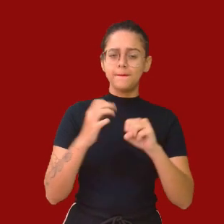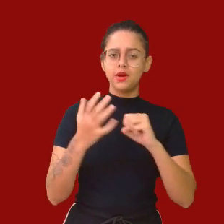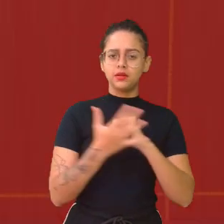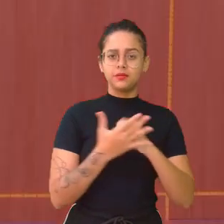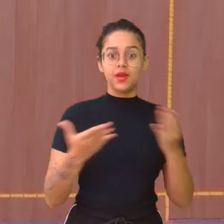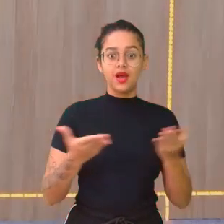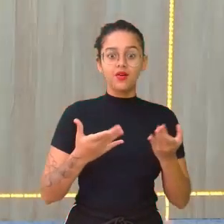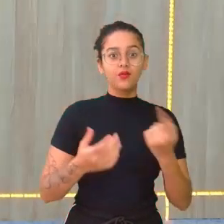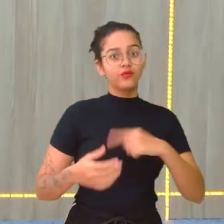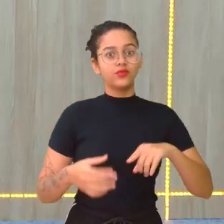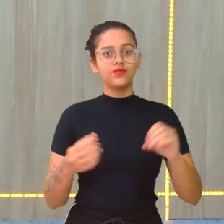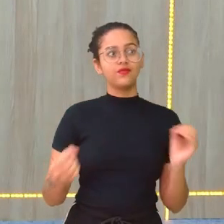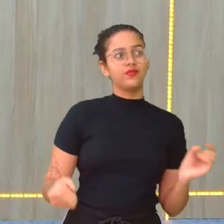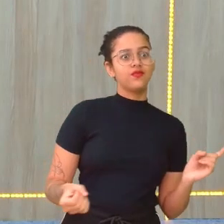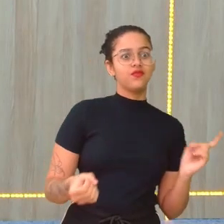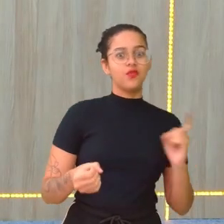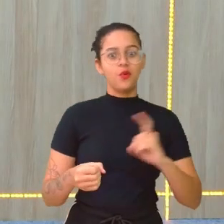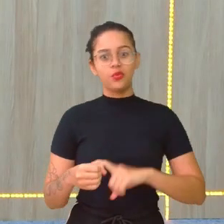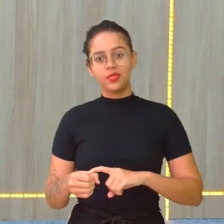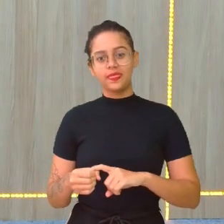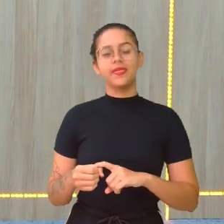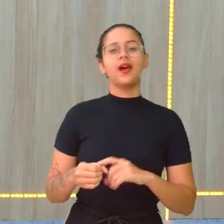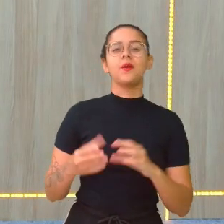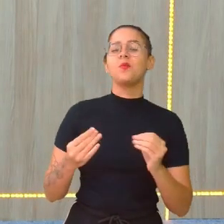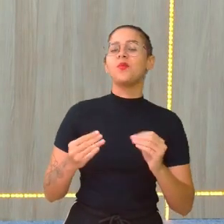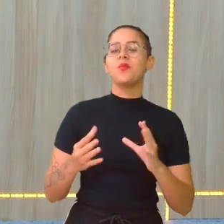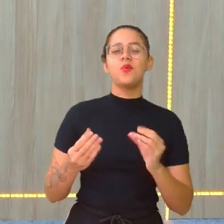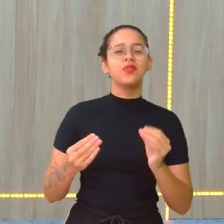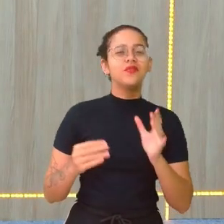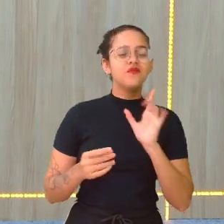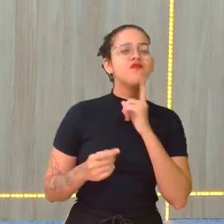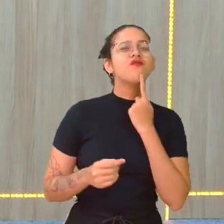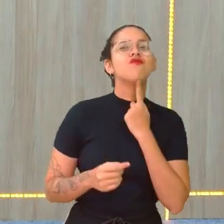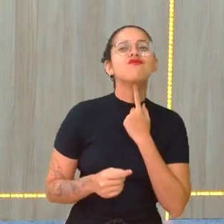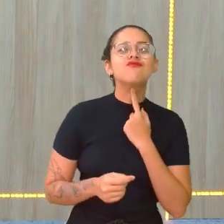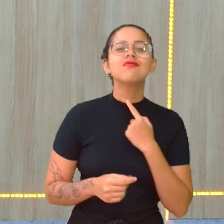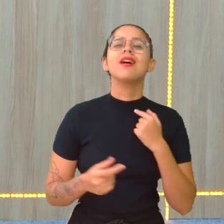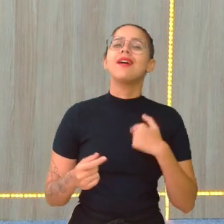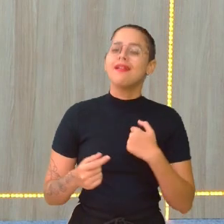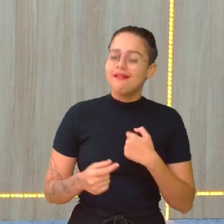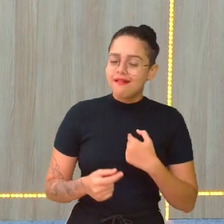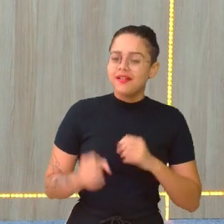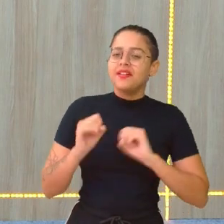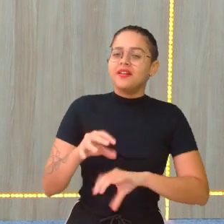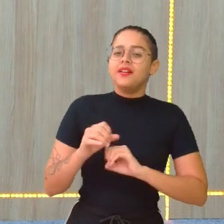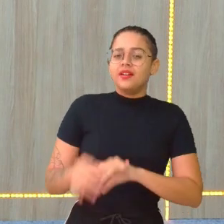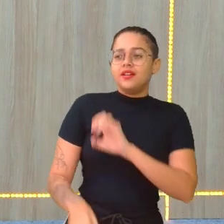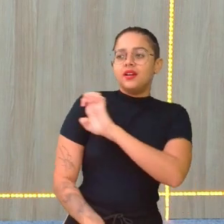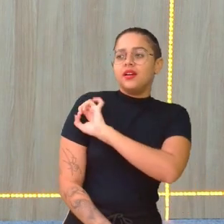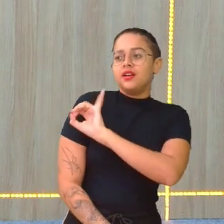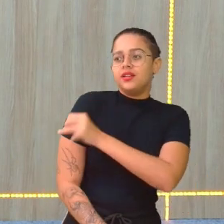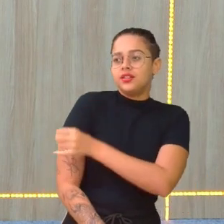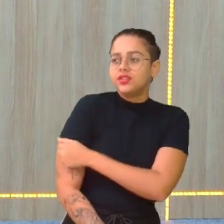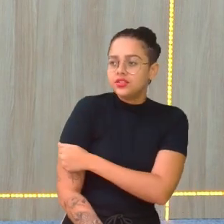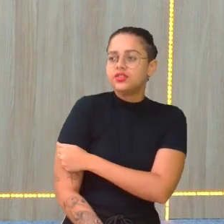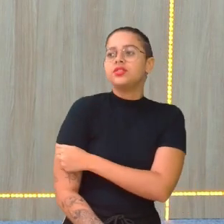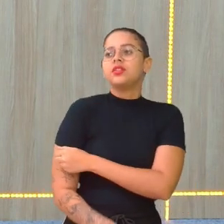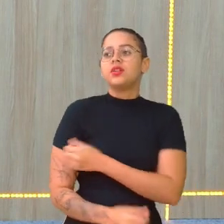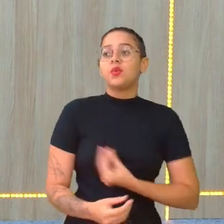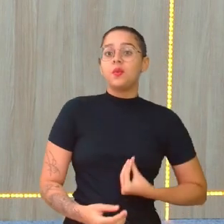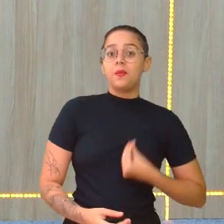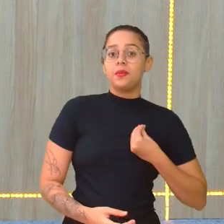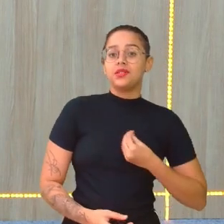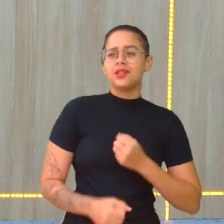vocês puderam voltar, muita garra, né? Eu fui professora da educação de jovens e adultos no presencial durante muitos